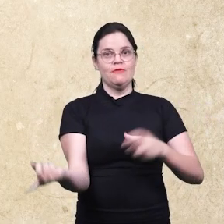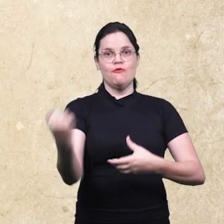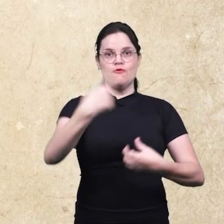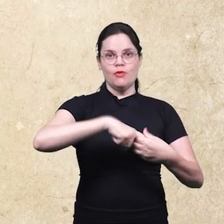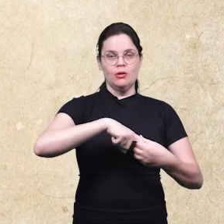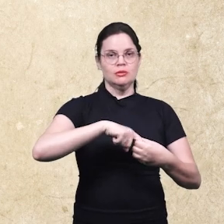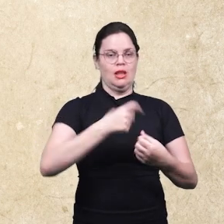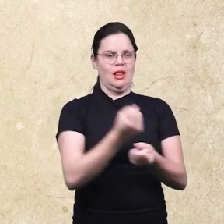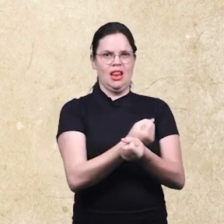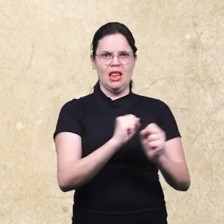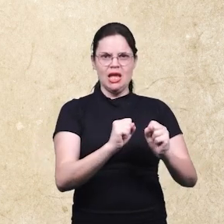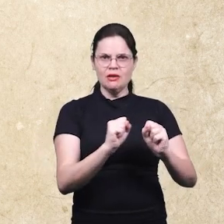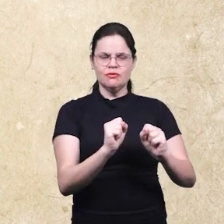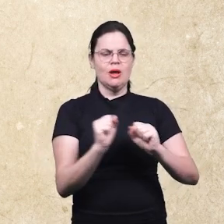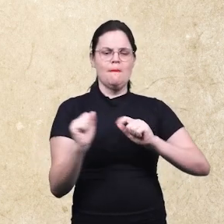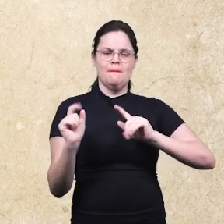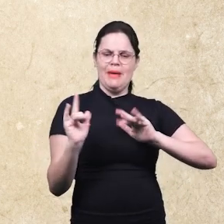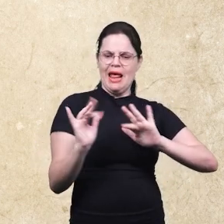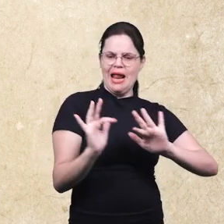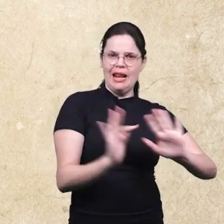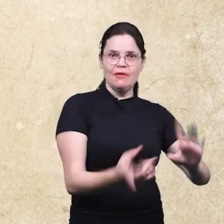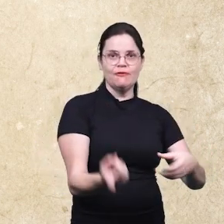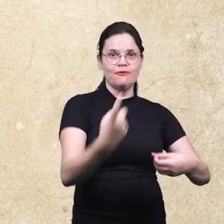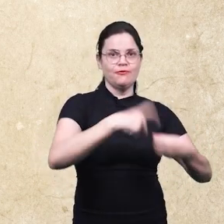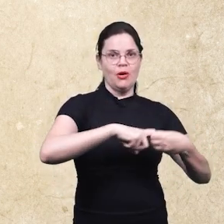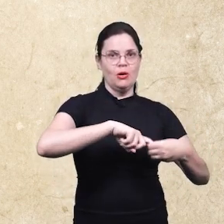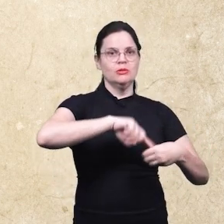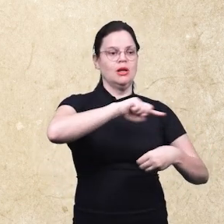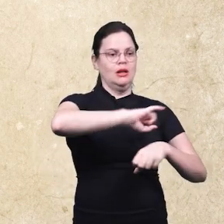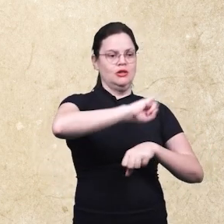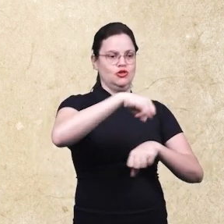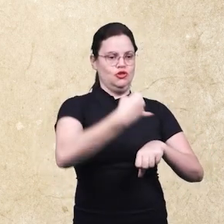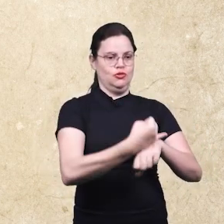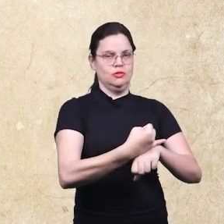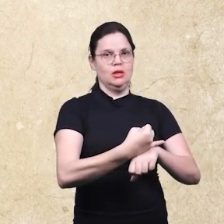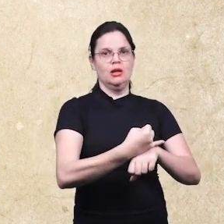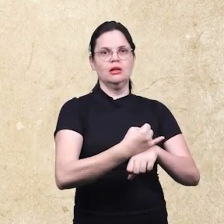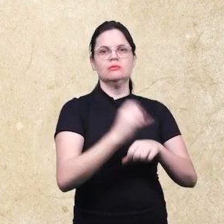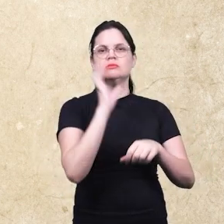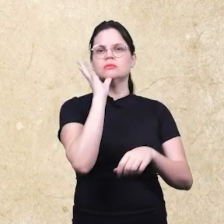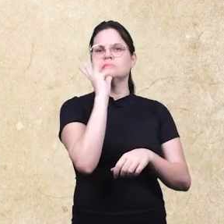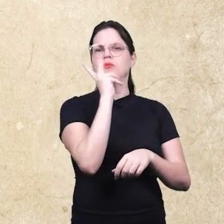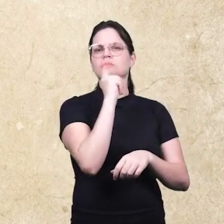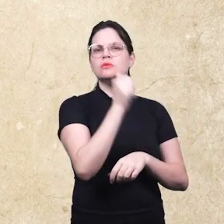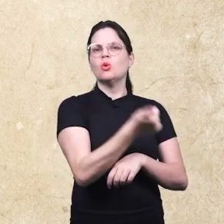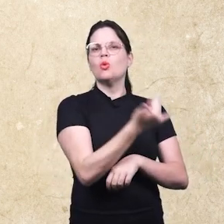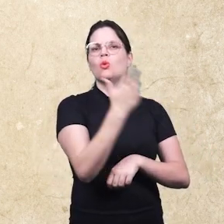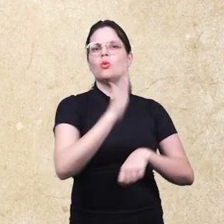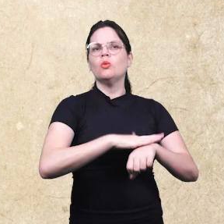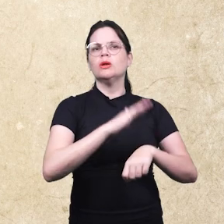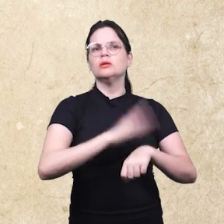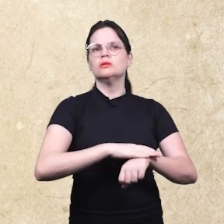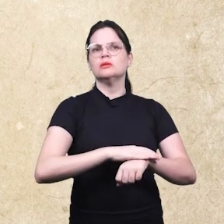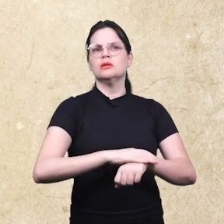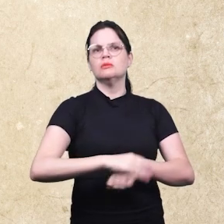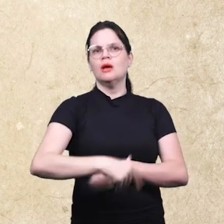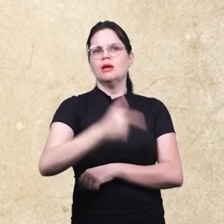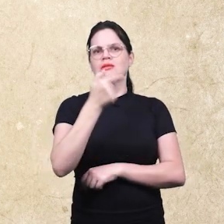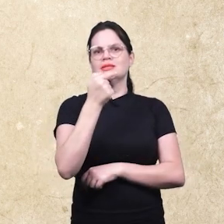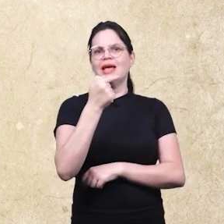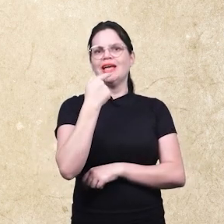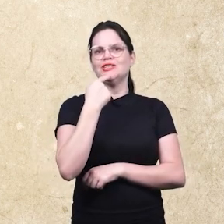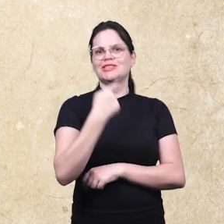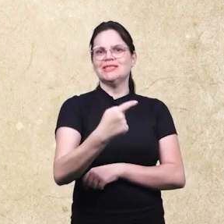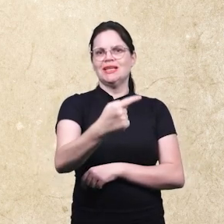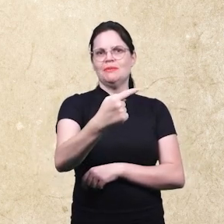de Jerusalém, 7 semanas. Ali está 49 anos, né? Já está